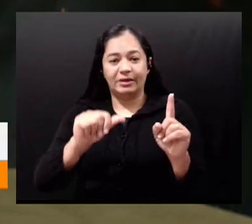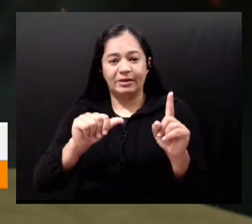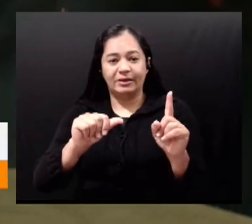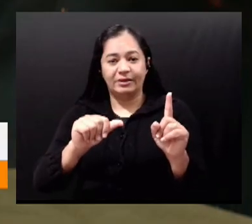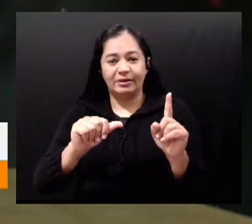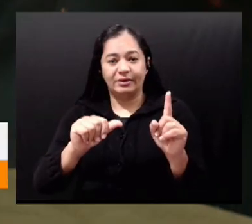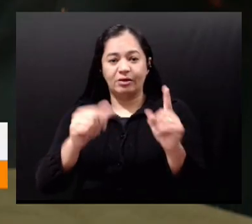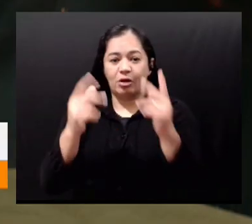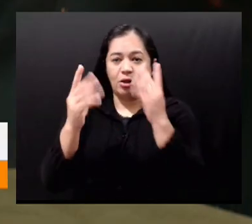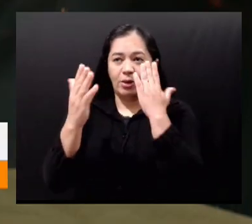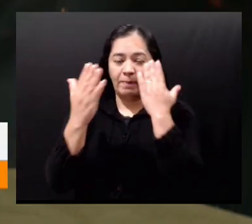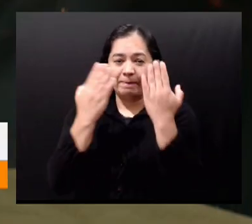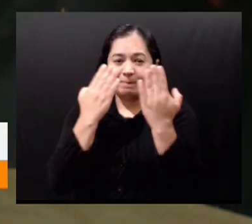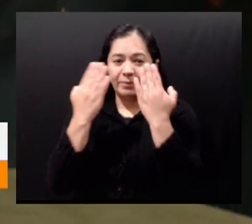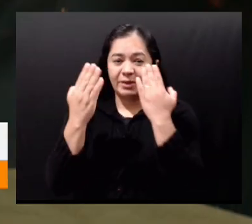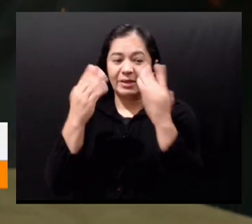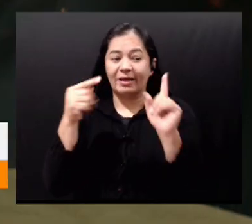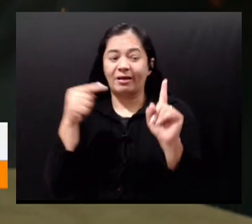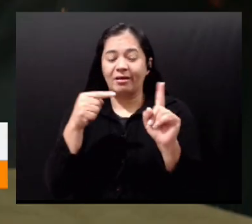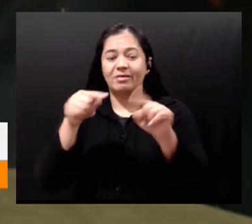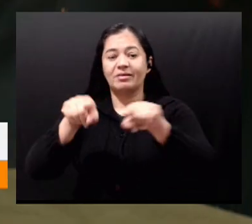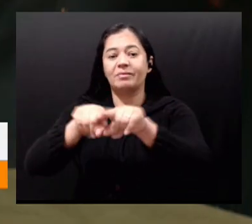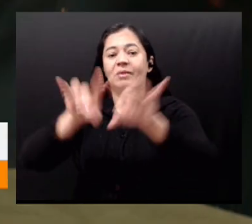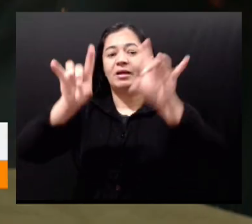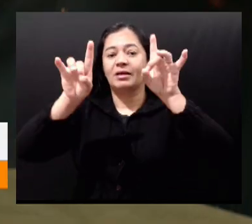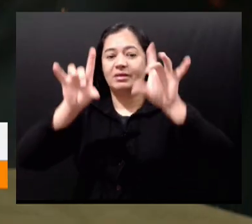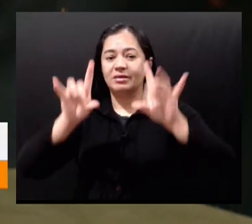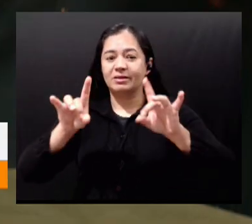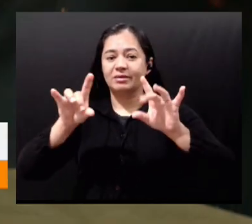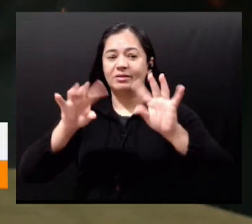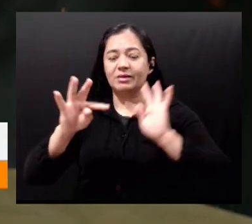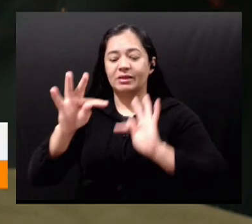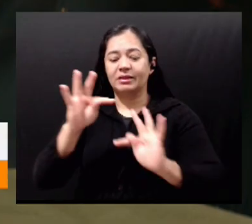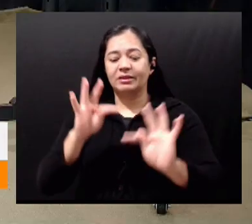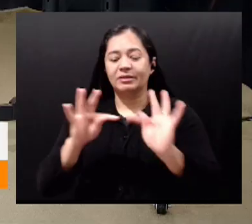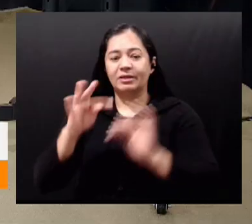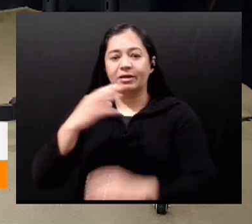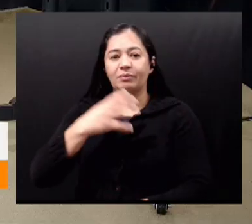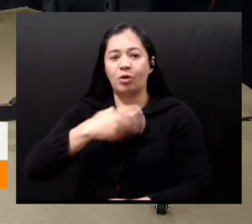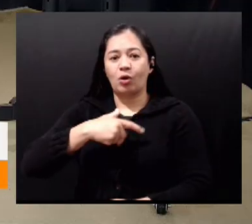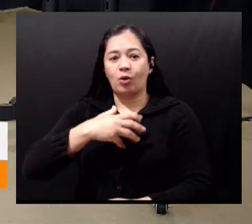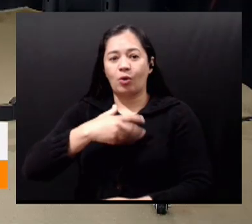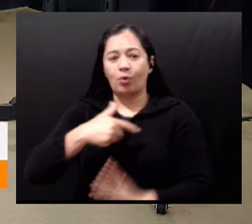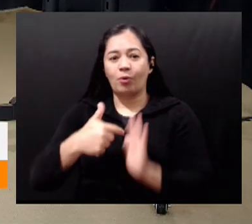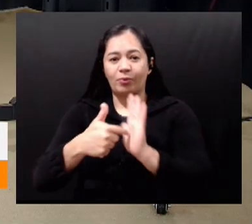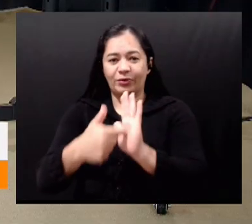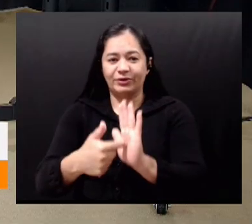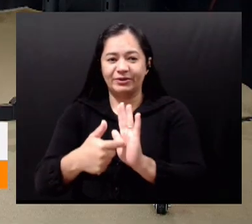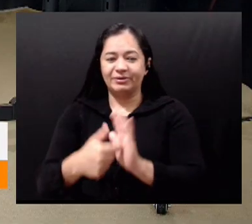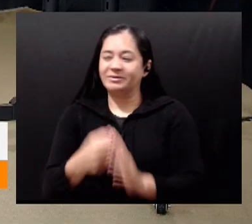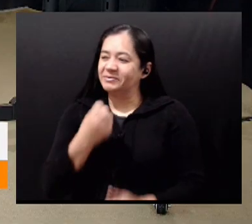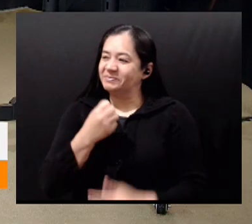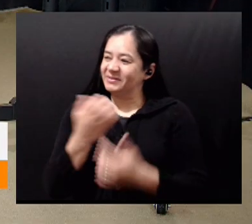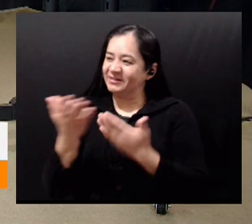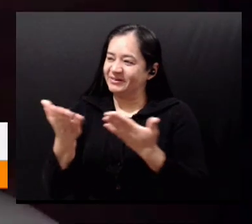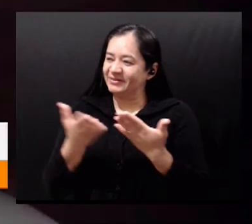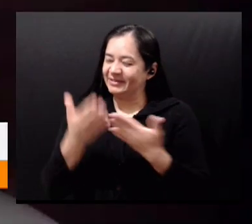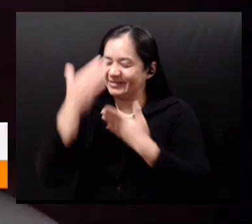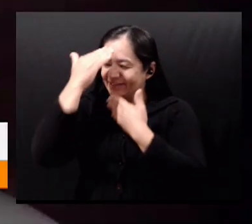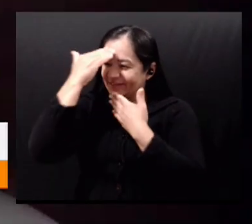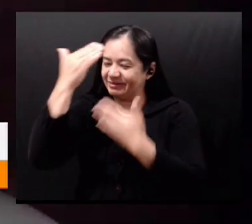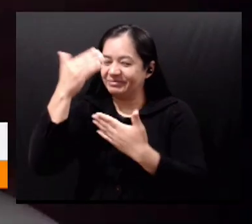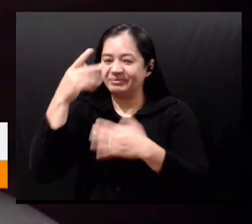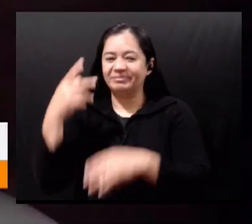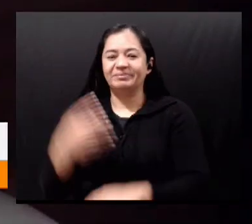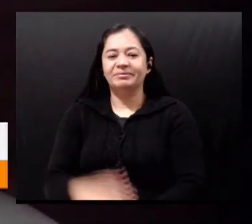psicóloga, ela também tem especialidade em terapia cognitivo-comportamental. Seja bem-vinda, Yara. Muito obrigada pela sua participação, bom dia. Eu que